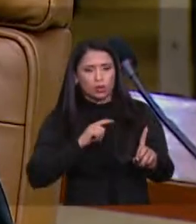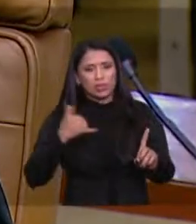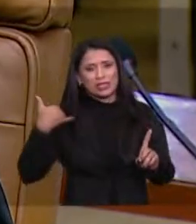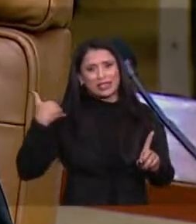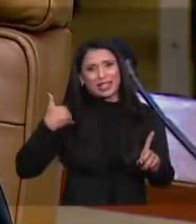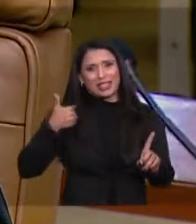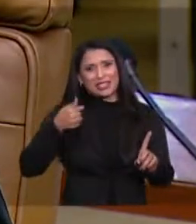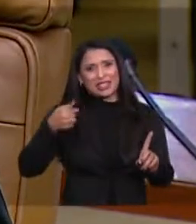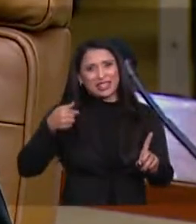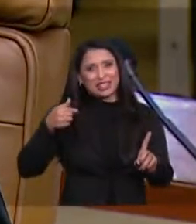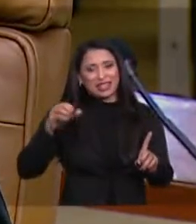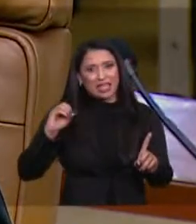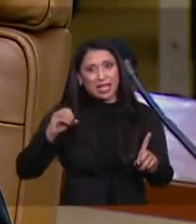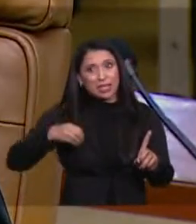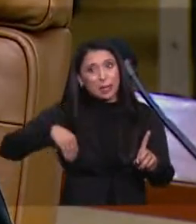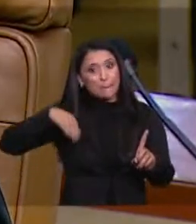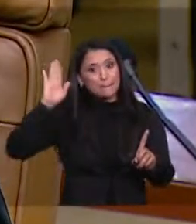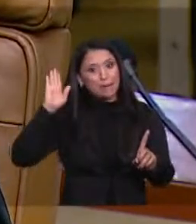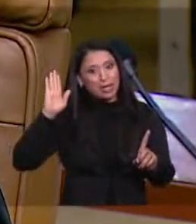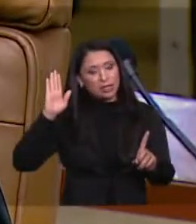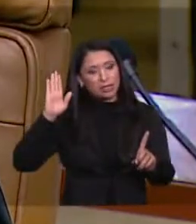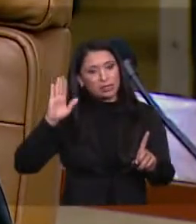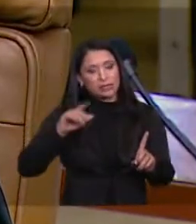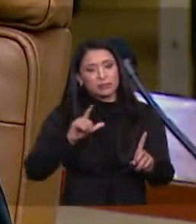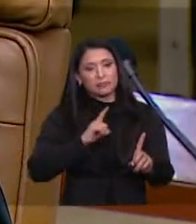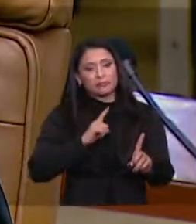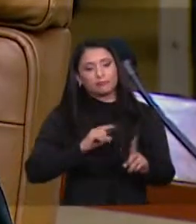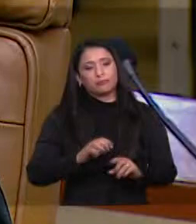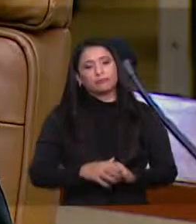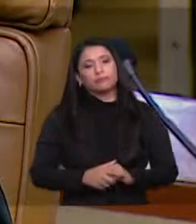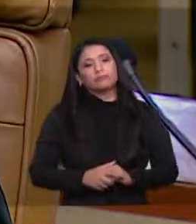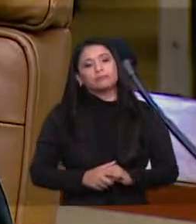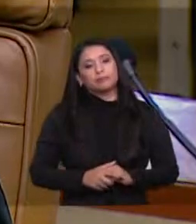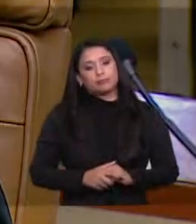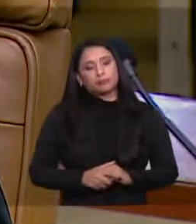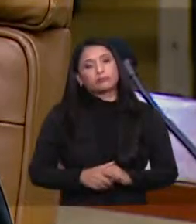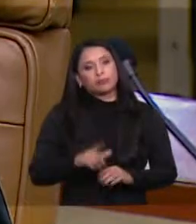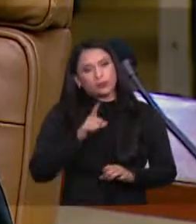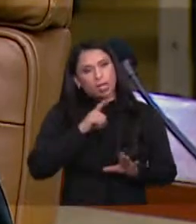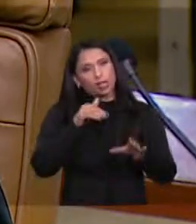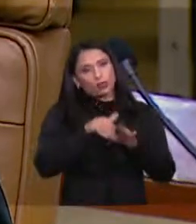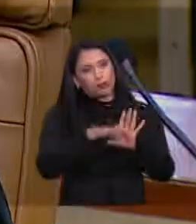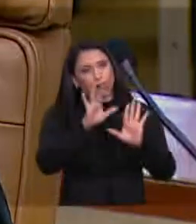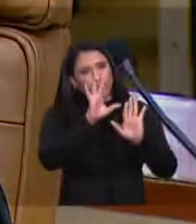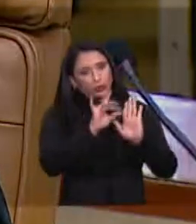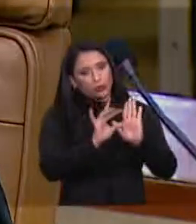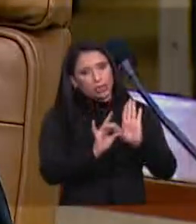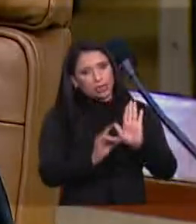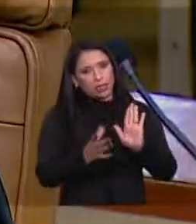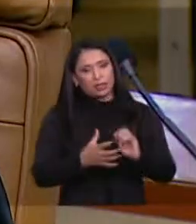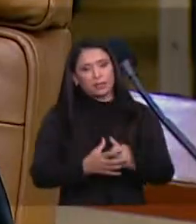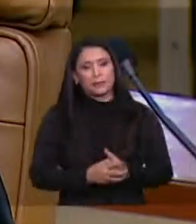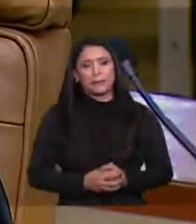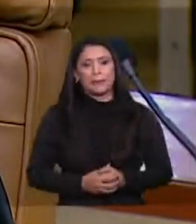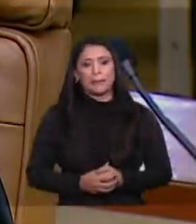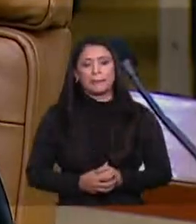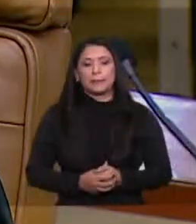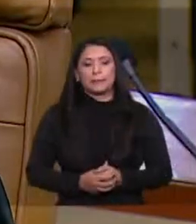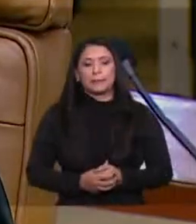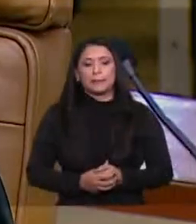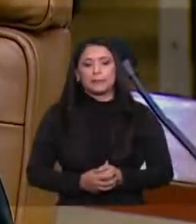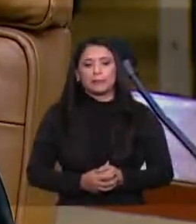70 anos deixo de dar os dados específicos mas estão no voto a atrair a incidência